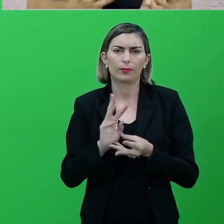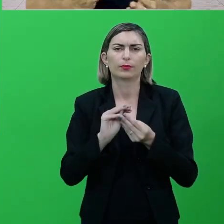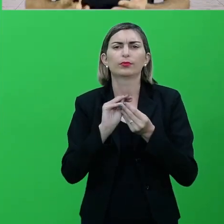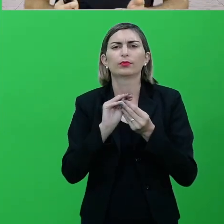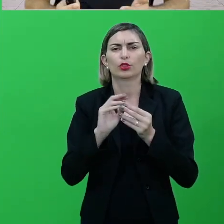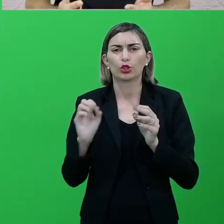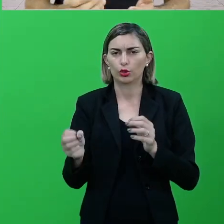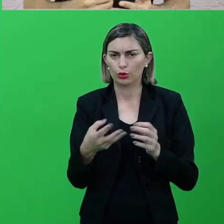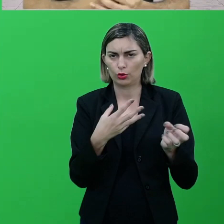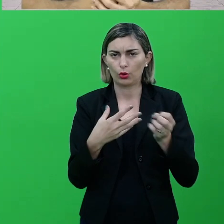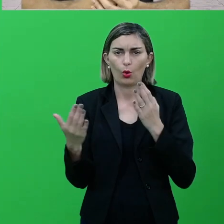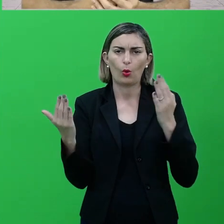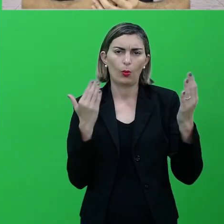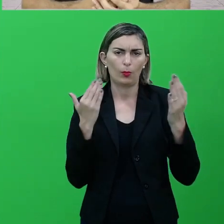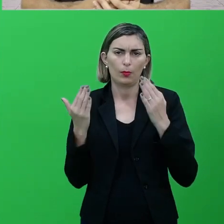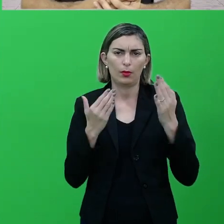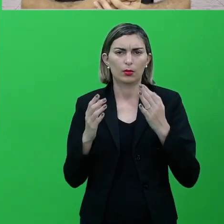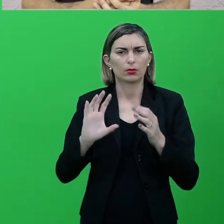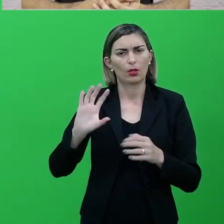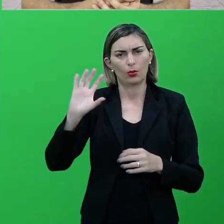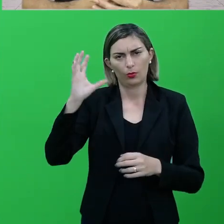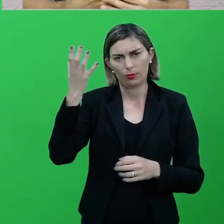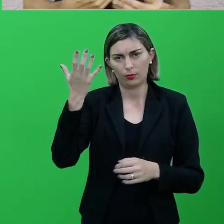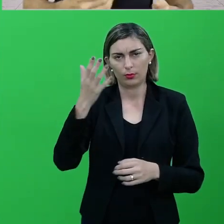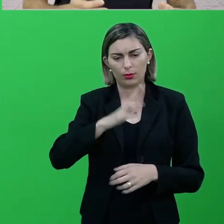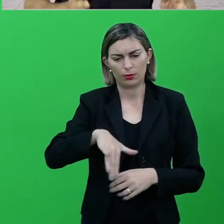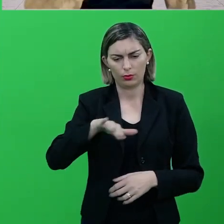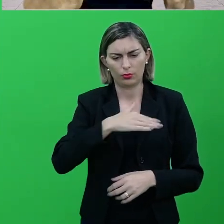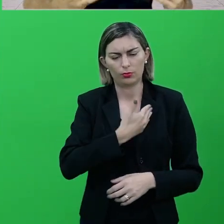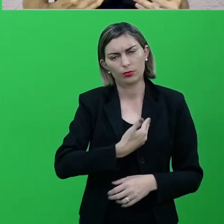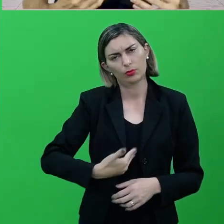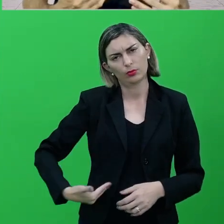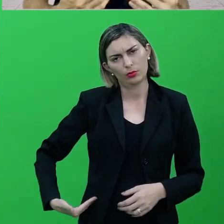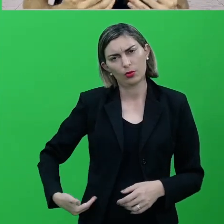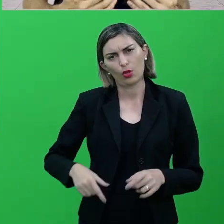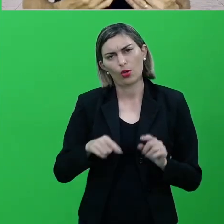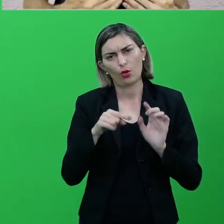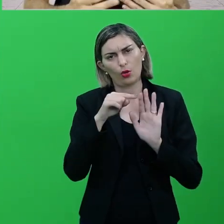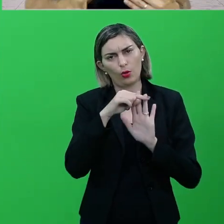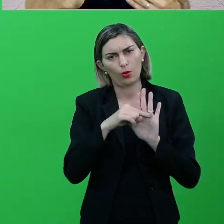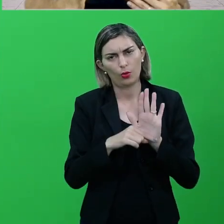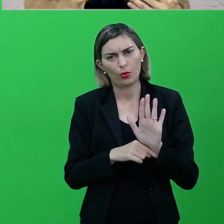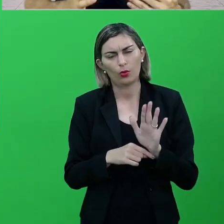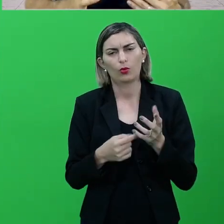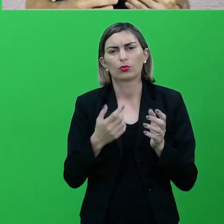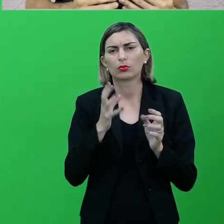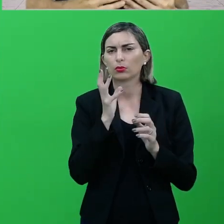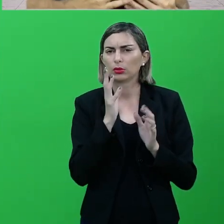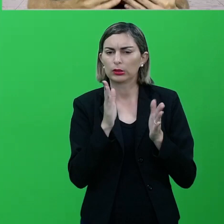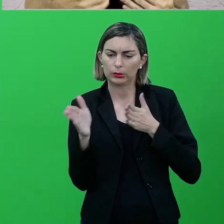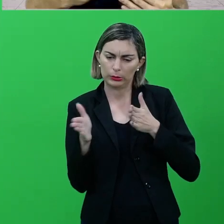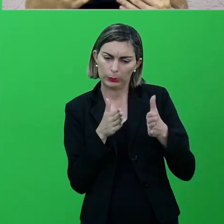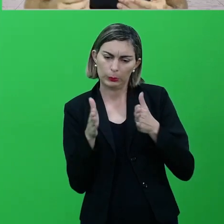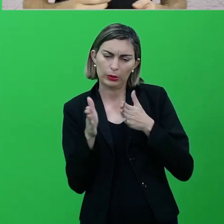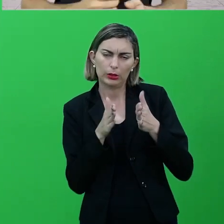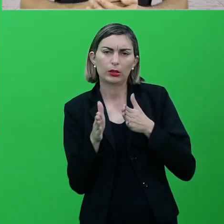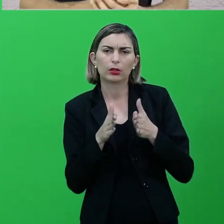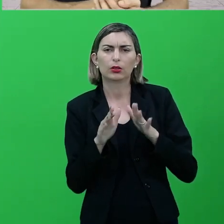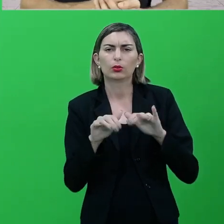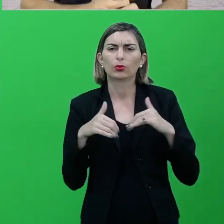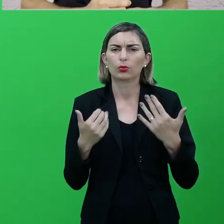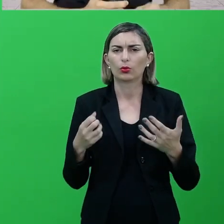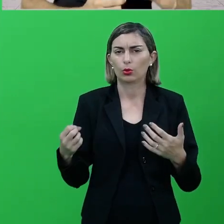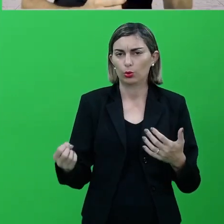em comparação com o que acontece no setor público, né, a título de cronograma e de duração desse período ao longo do qual a